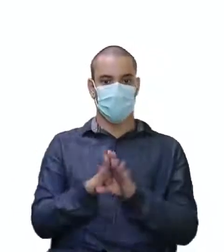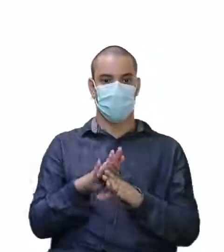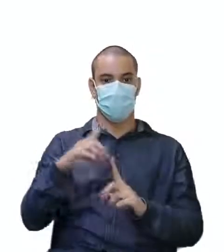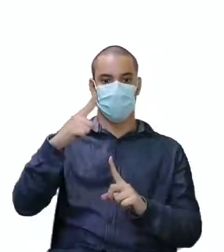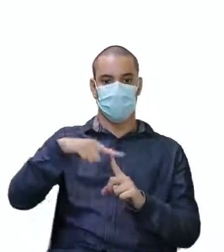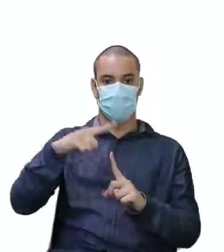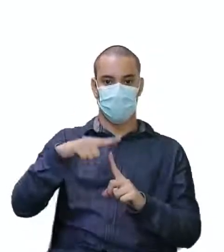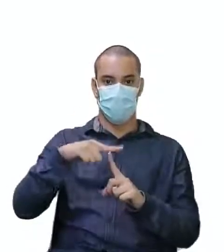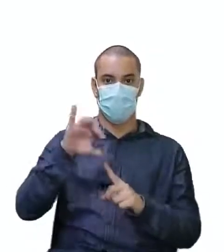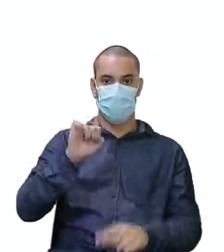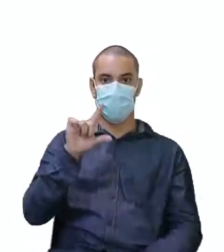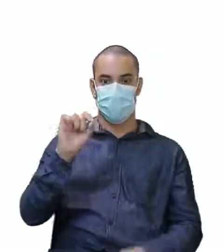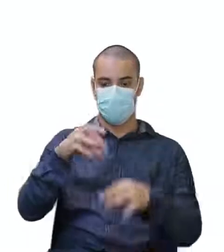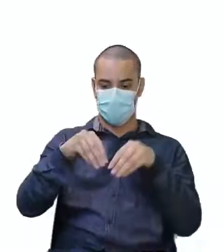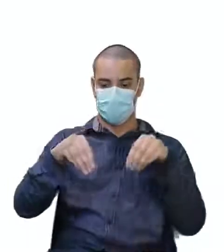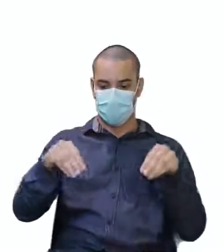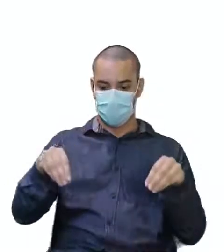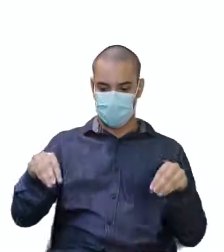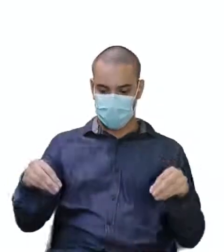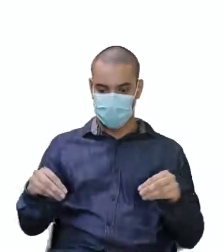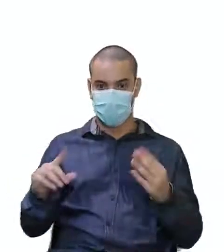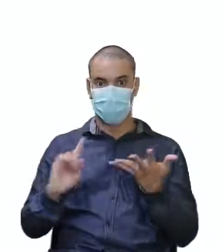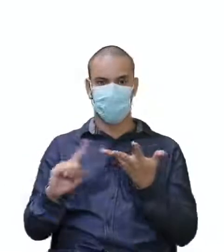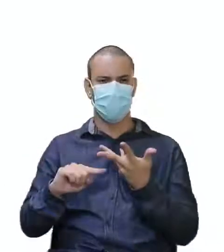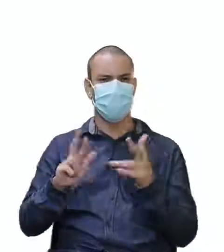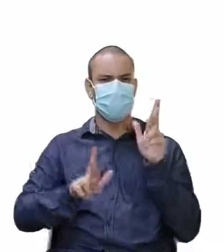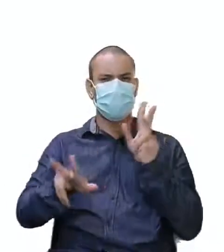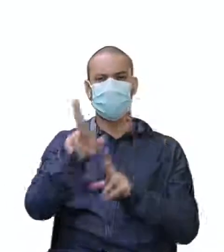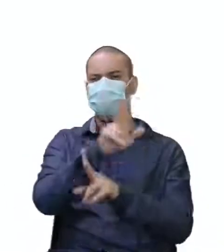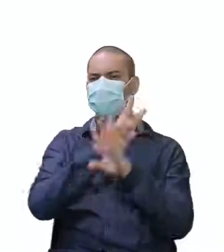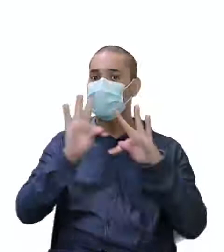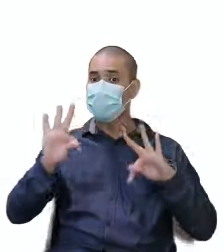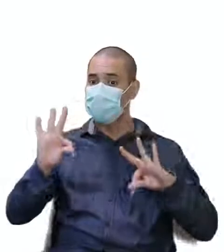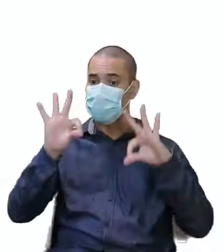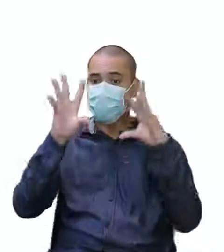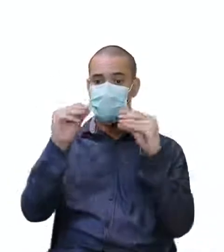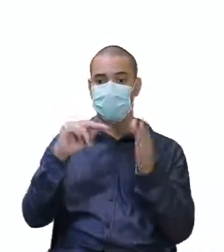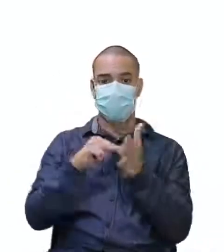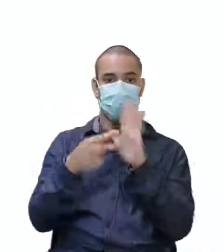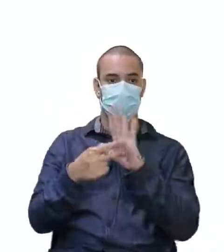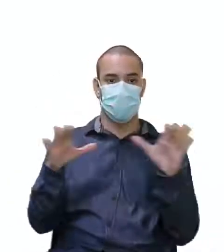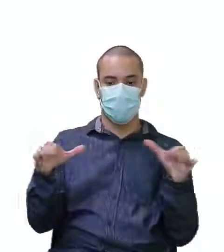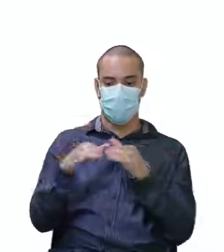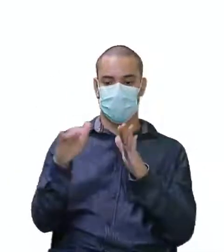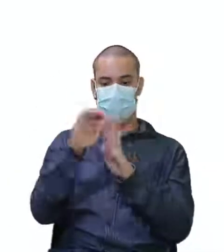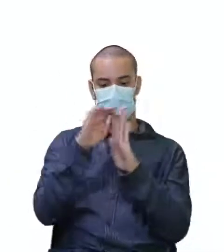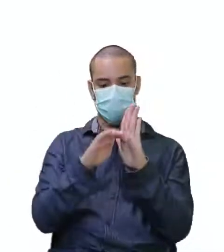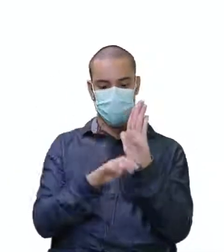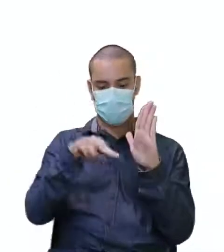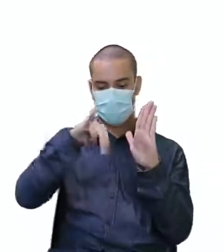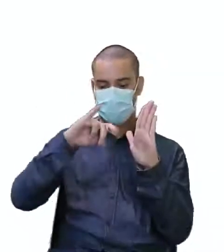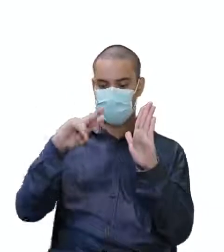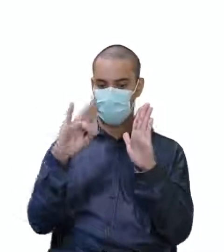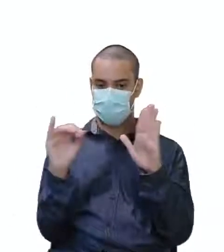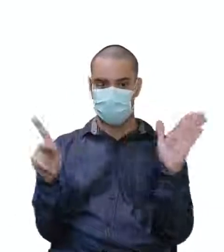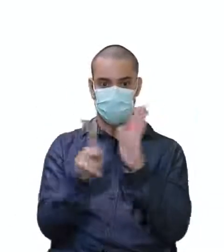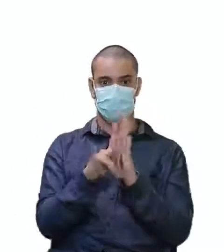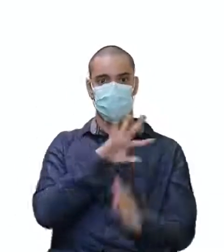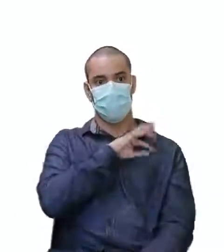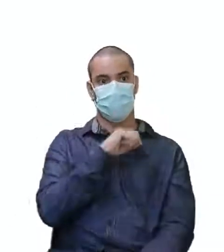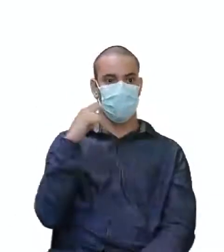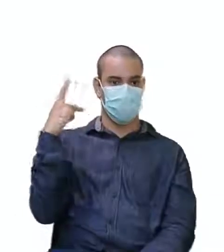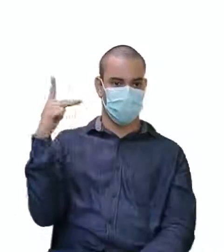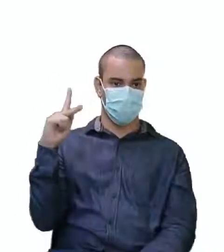solo arenoso, se for um solo argiloso, entendeu? Tudo isso agora faz parte do nicho de um